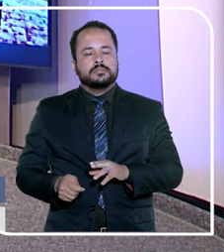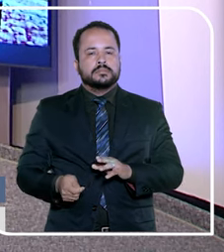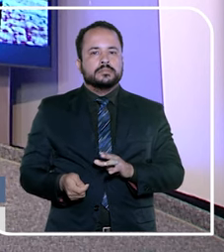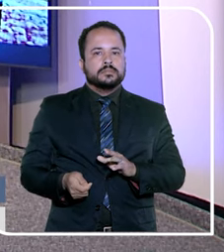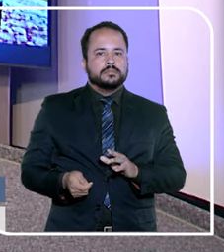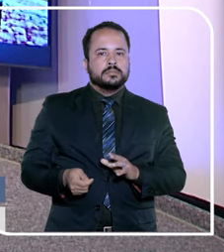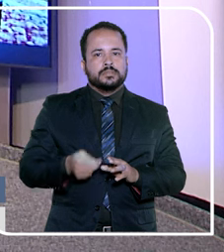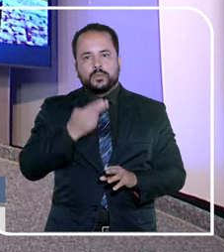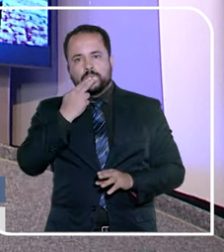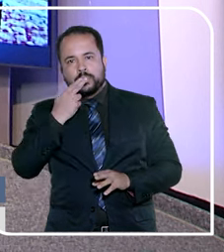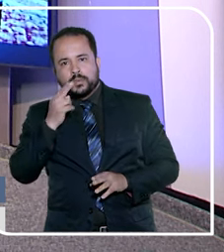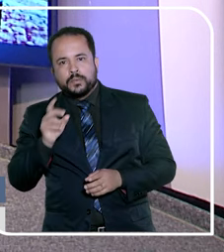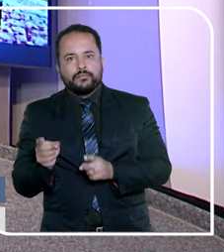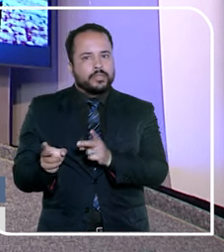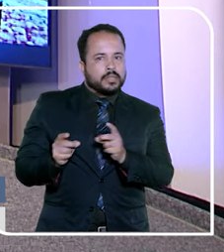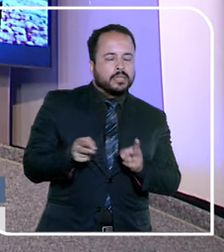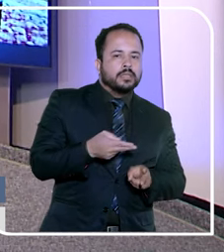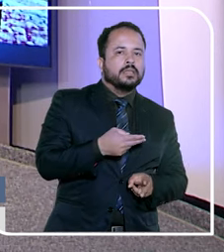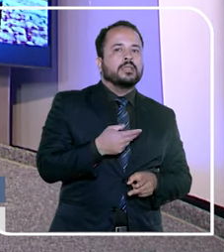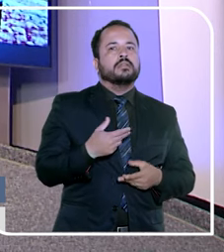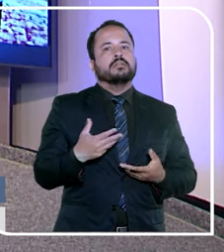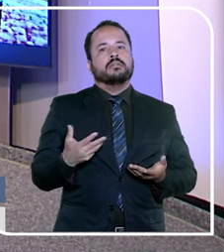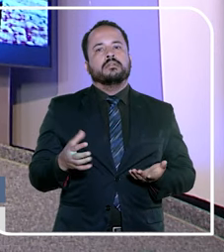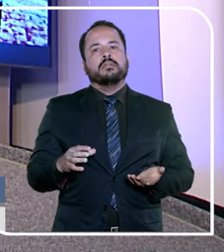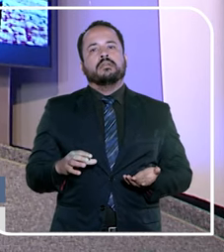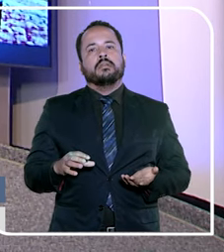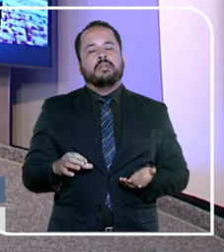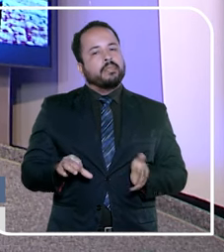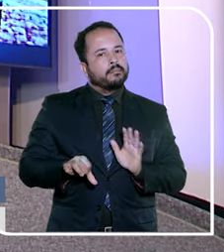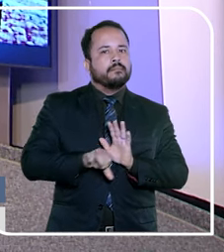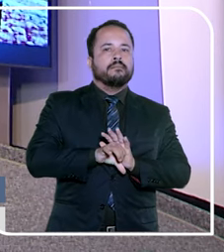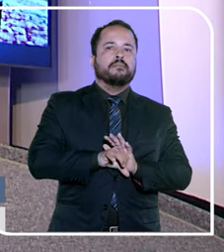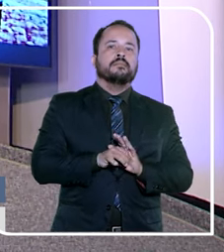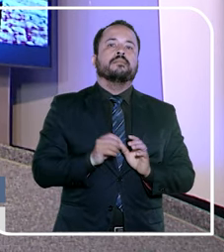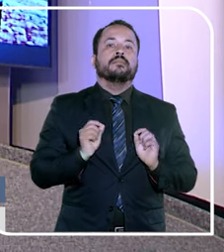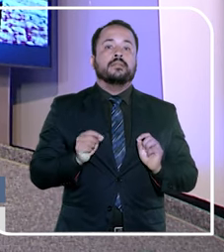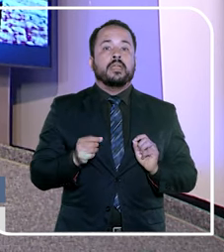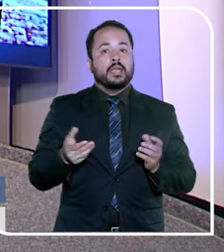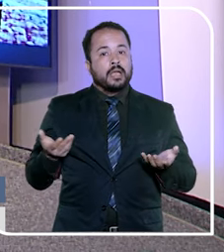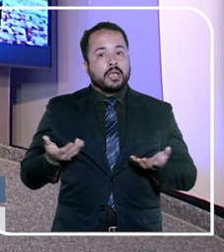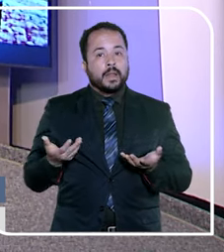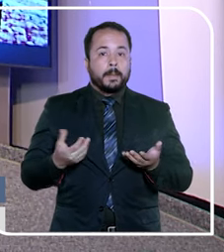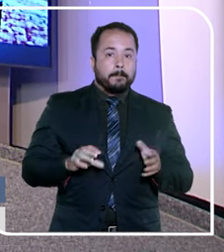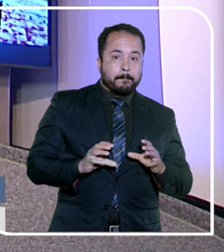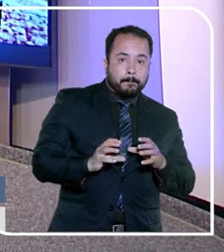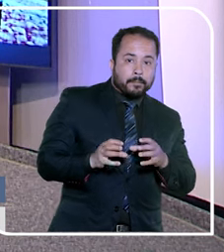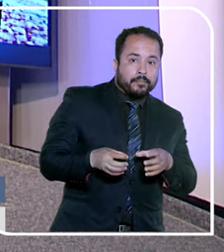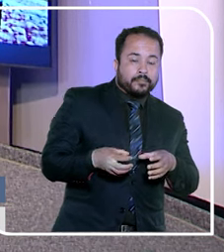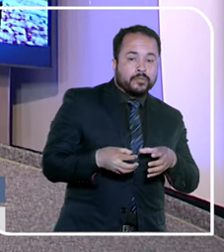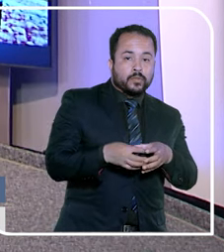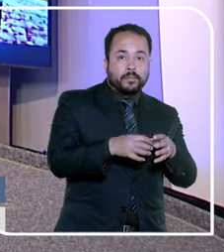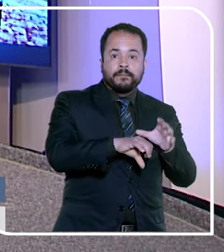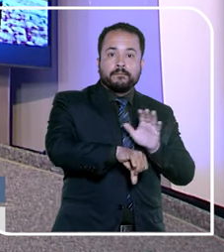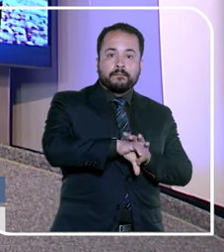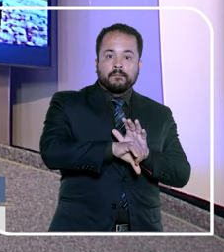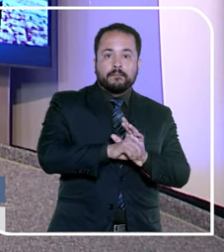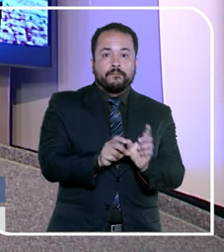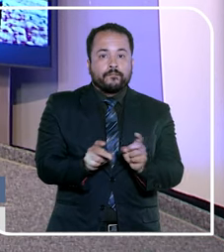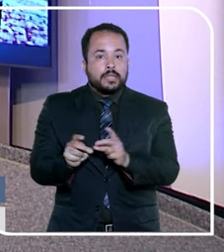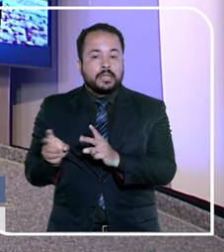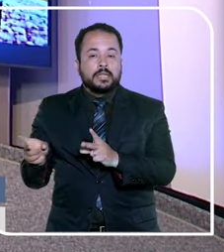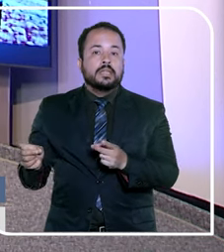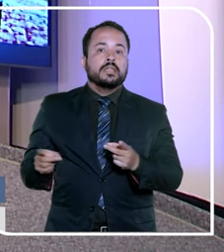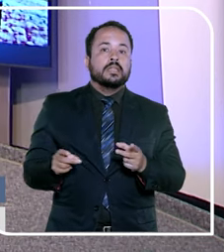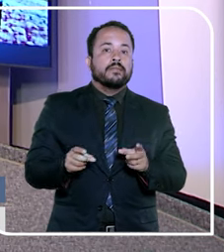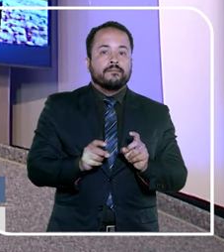já que a gente tá falando de contrabando eu gostaria de ouvir então Eh do Procurador Andreas eisler sobre o contrabando